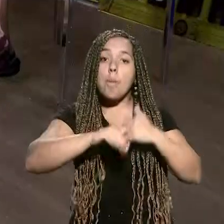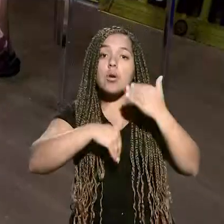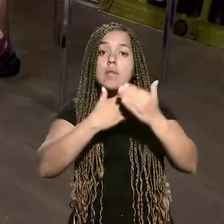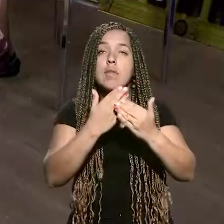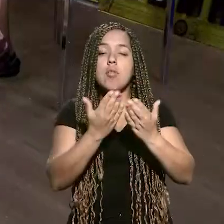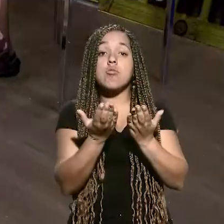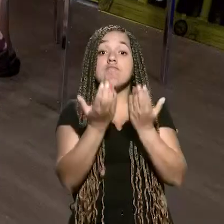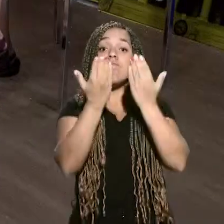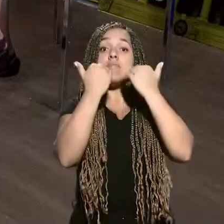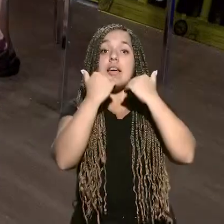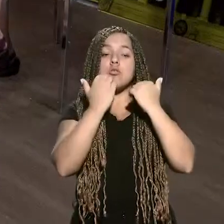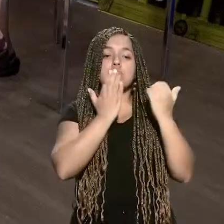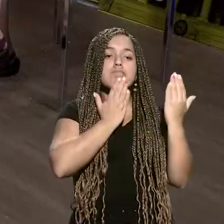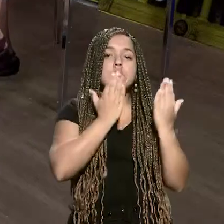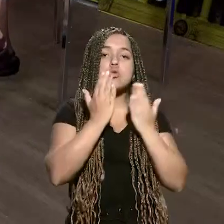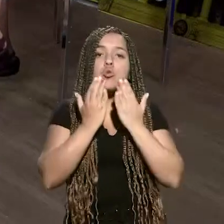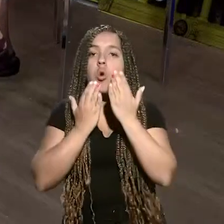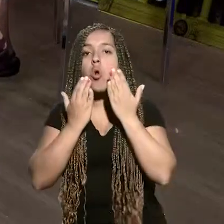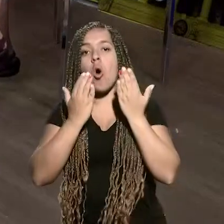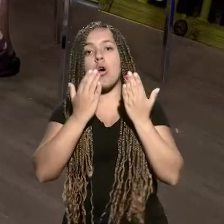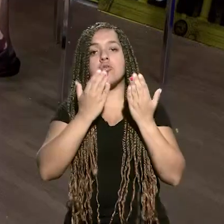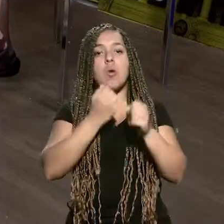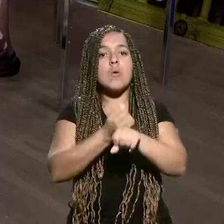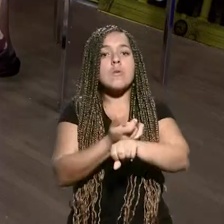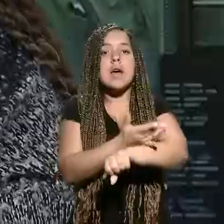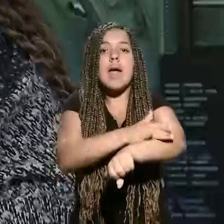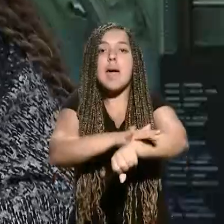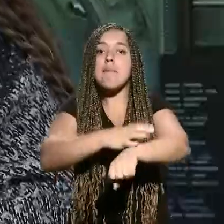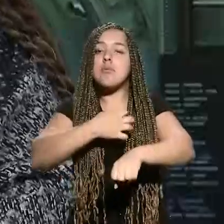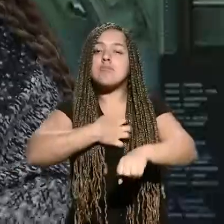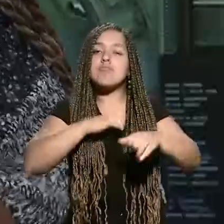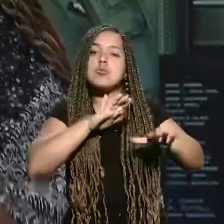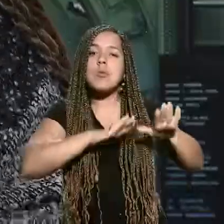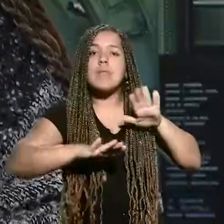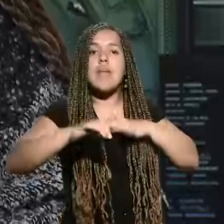né, e mental, sobretudo. Então, esse